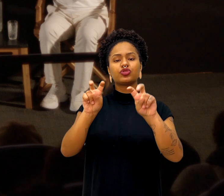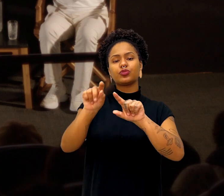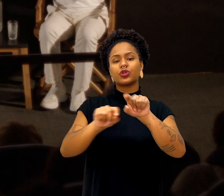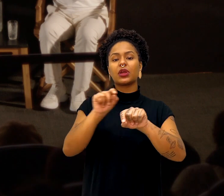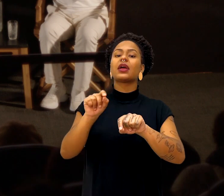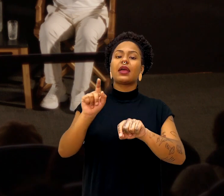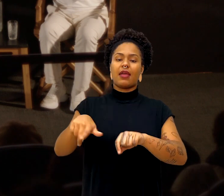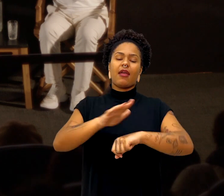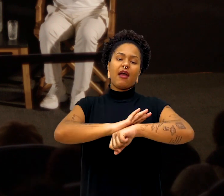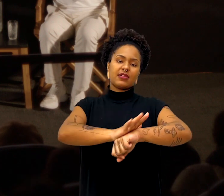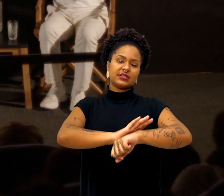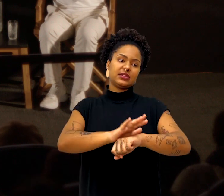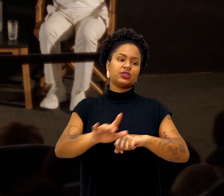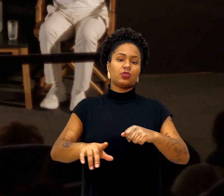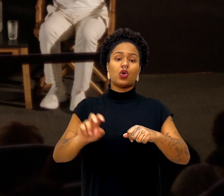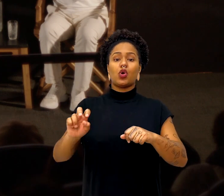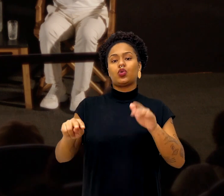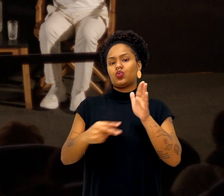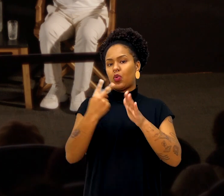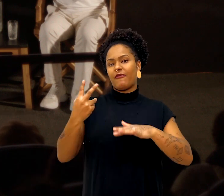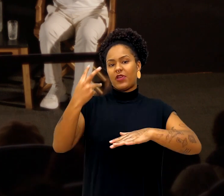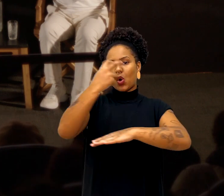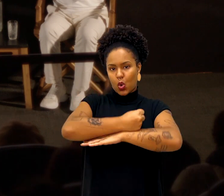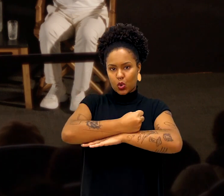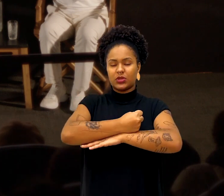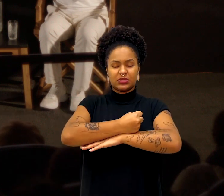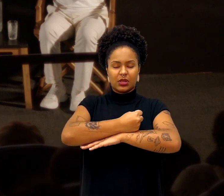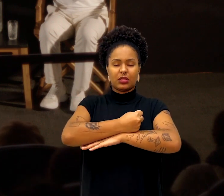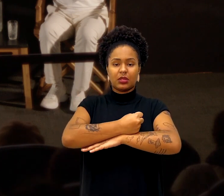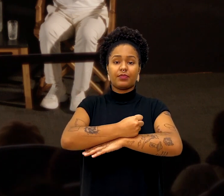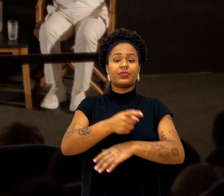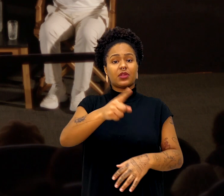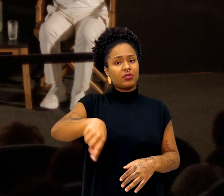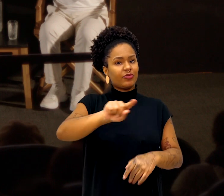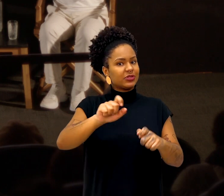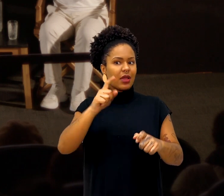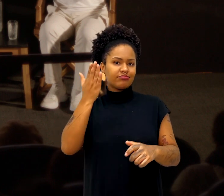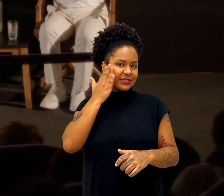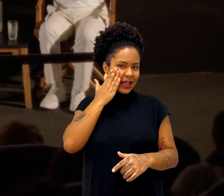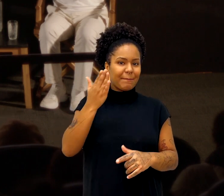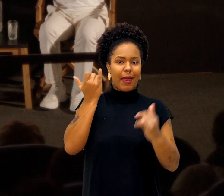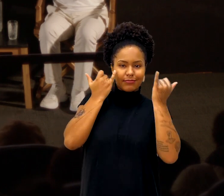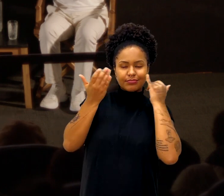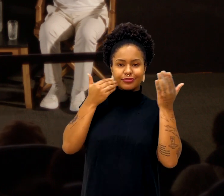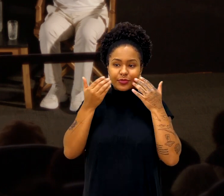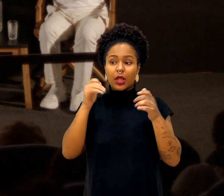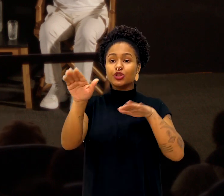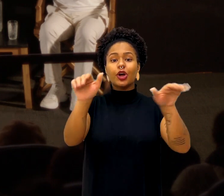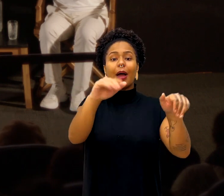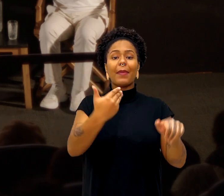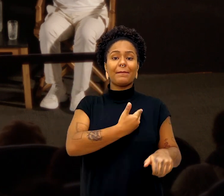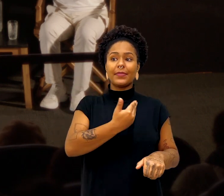trata do racismo, 2 vezes colonizada, e para vocês ficarem por dentro e chamarem muitos amigos